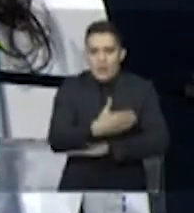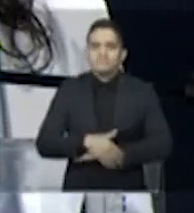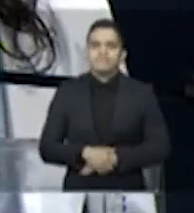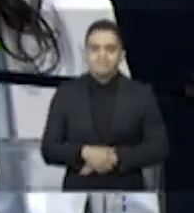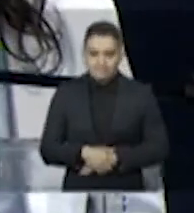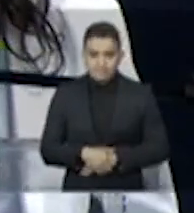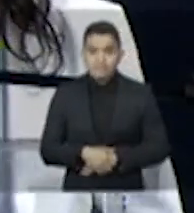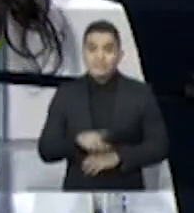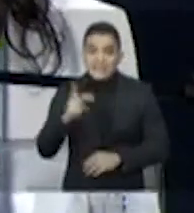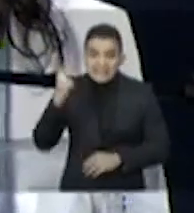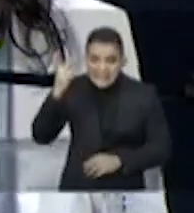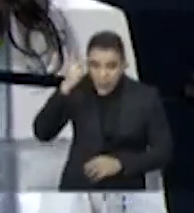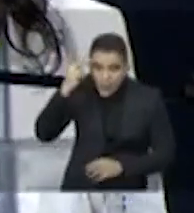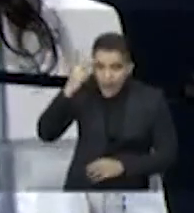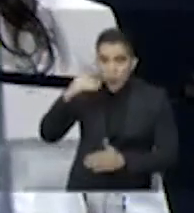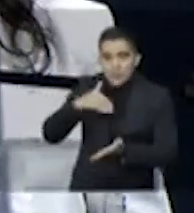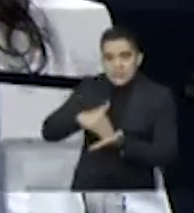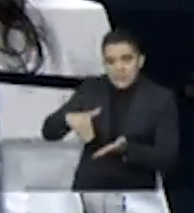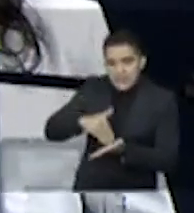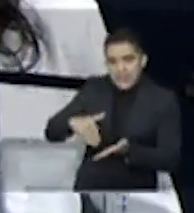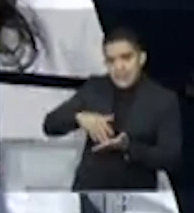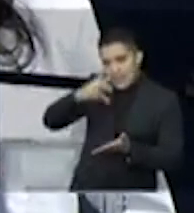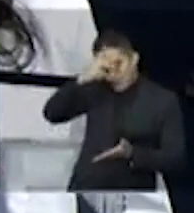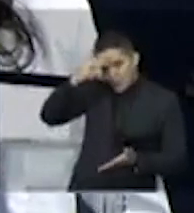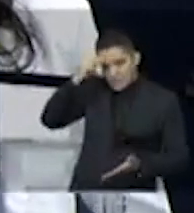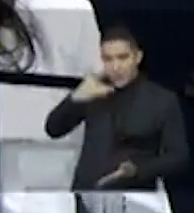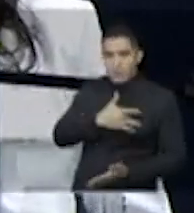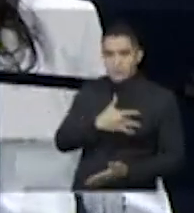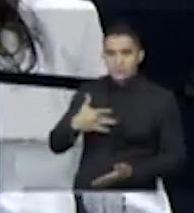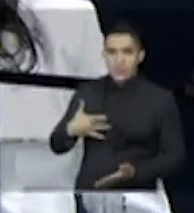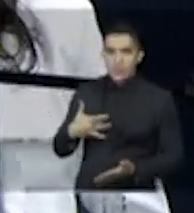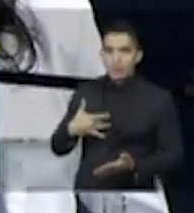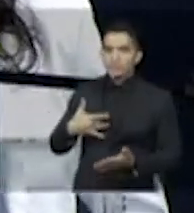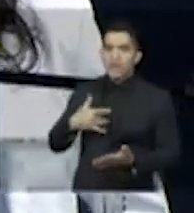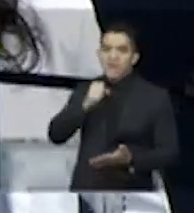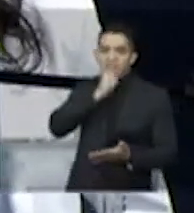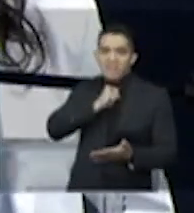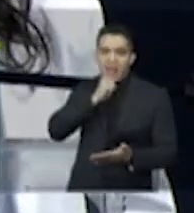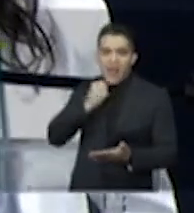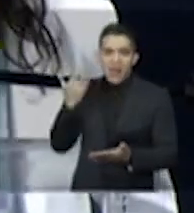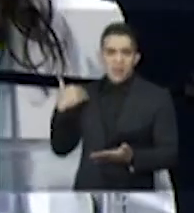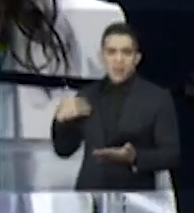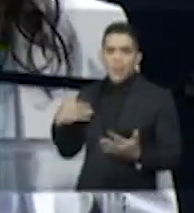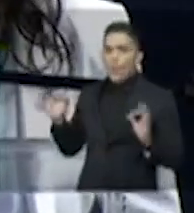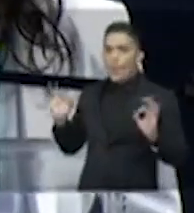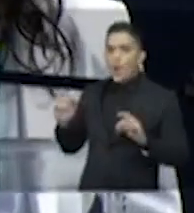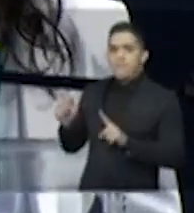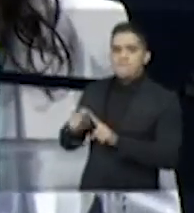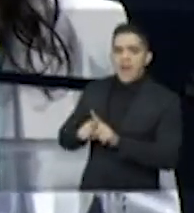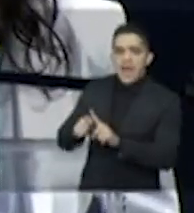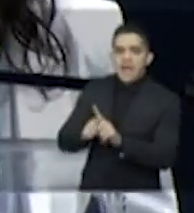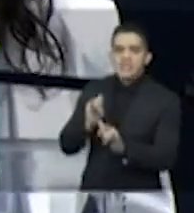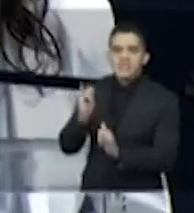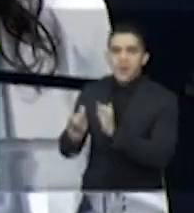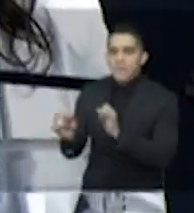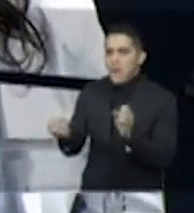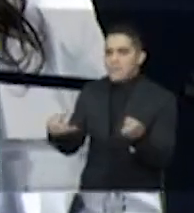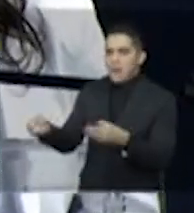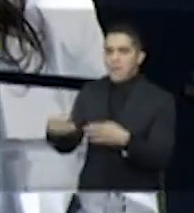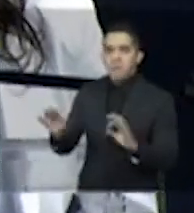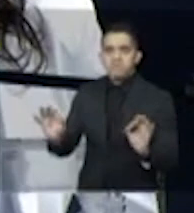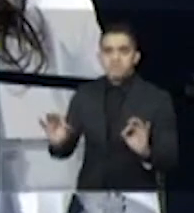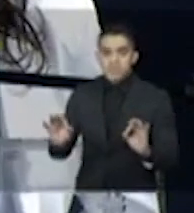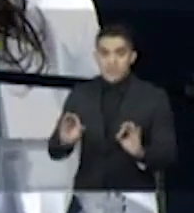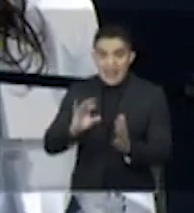Paulo, os dados apresentados pela Secretaria Municipal de Saúde permaneceram desatualizados e subnotificados por muitos meses. Enquanto os dados oficiais